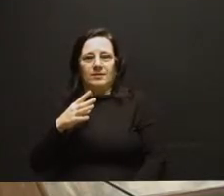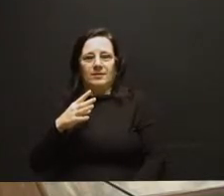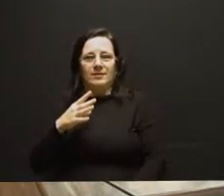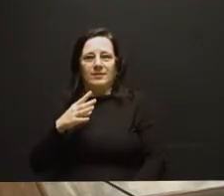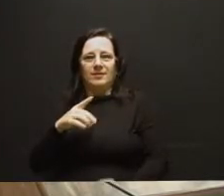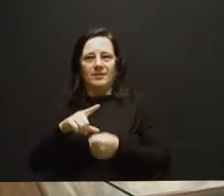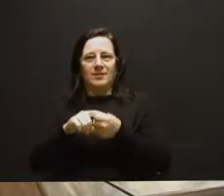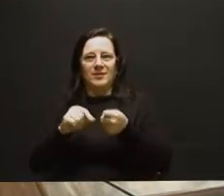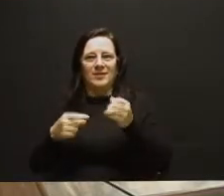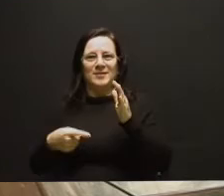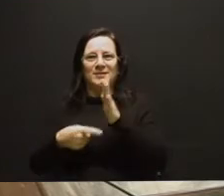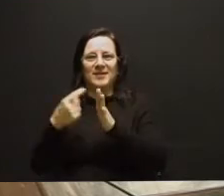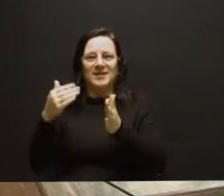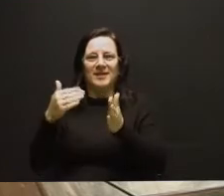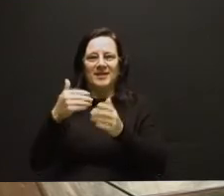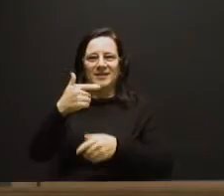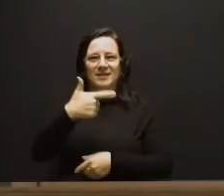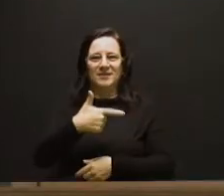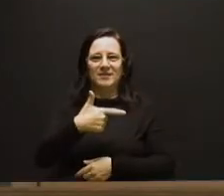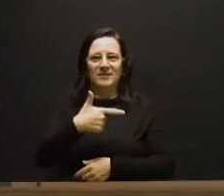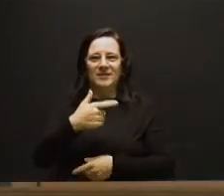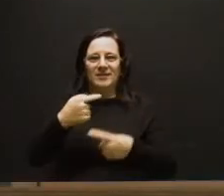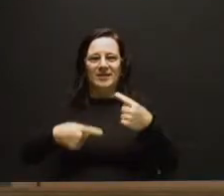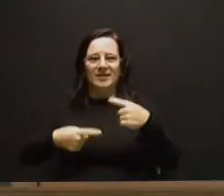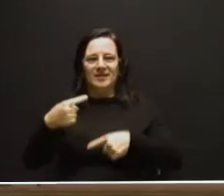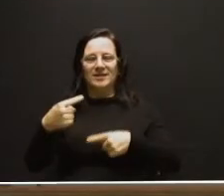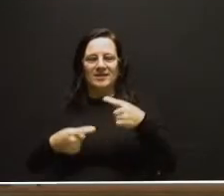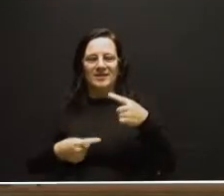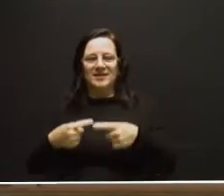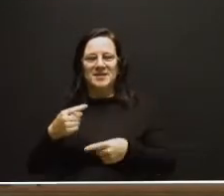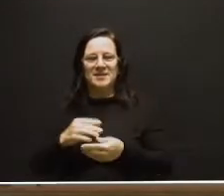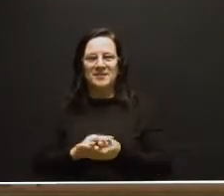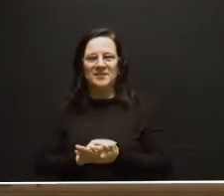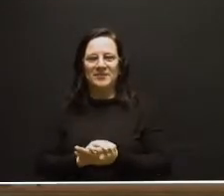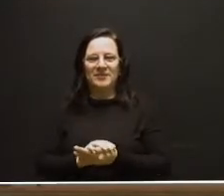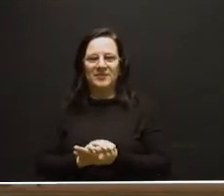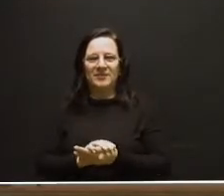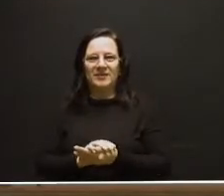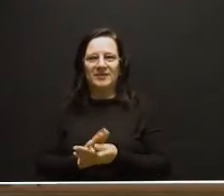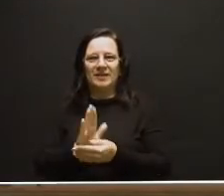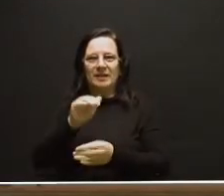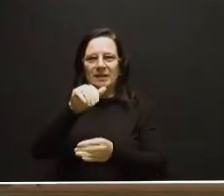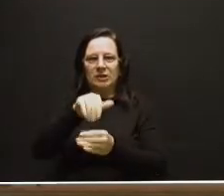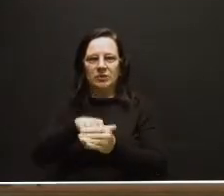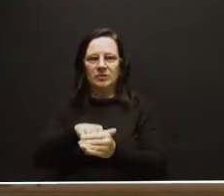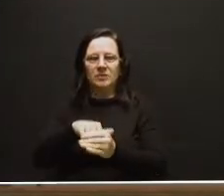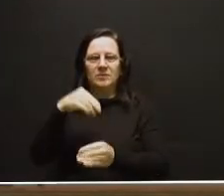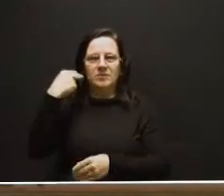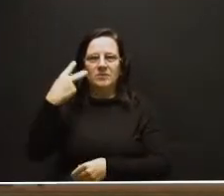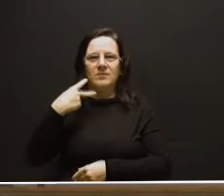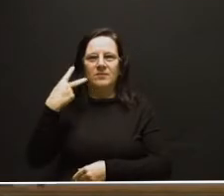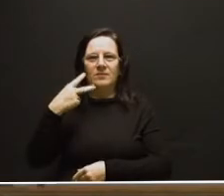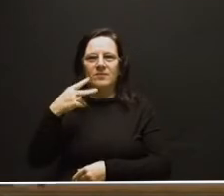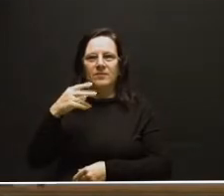artigos 1º e 2º em discussão em votação com a palavra o vereador ivan